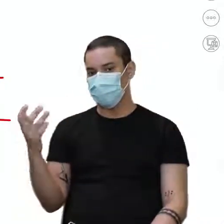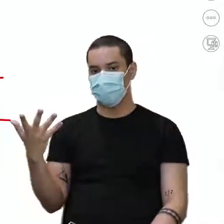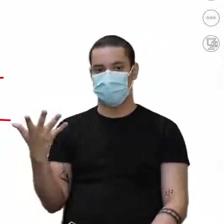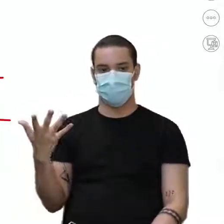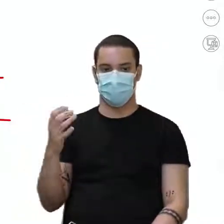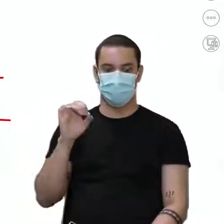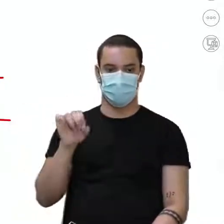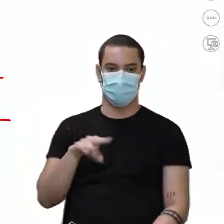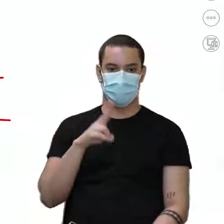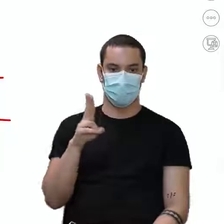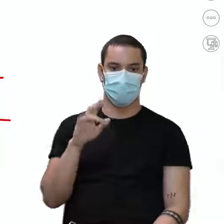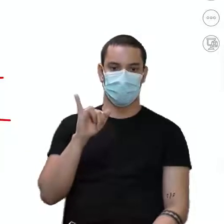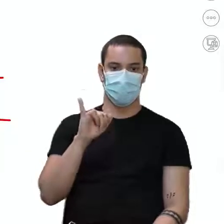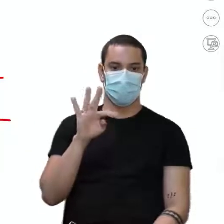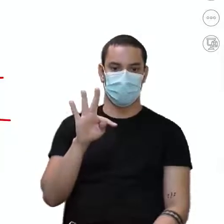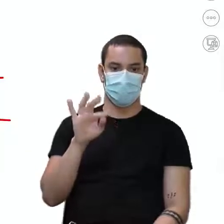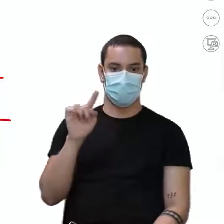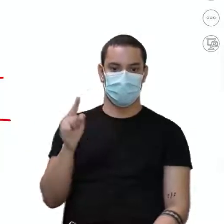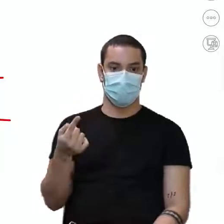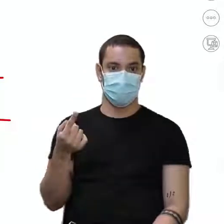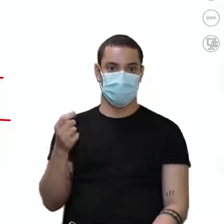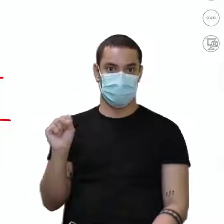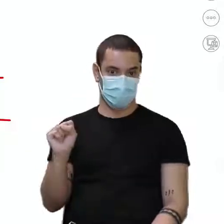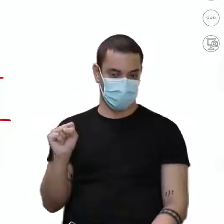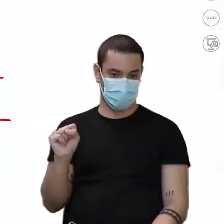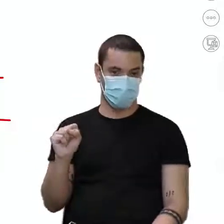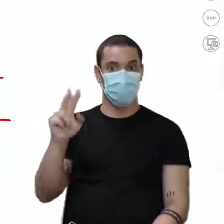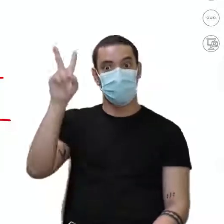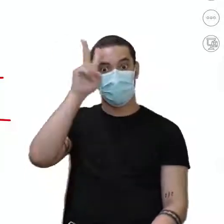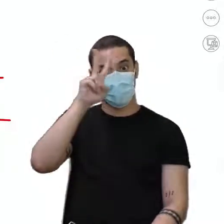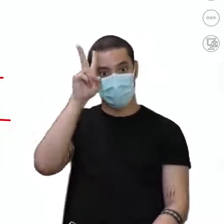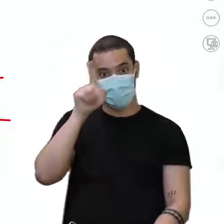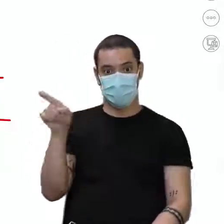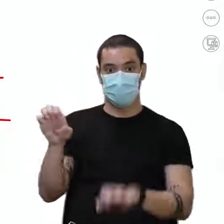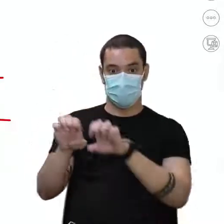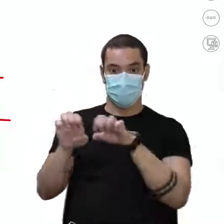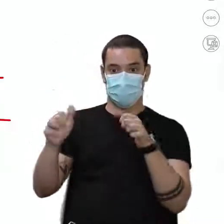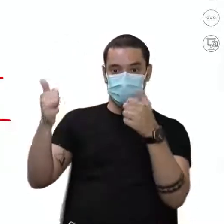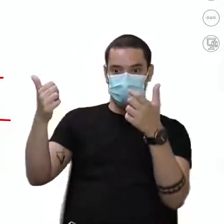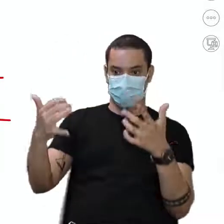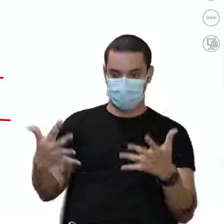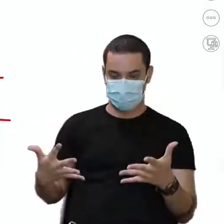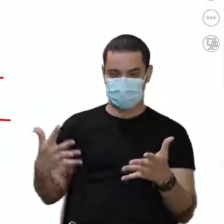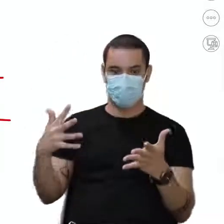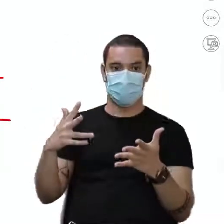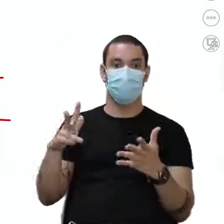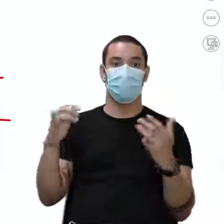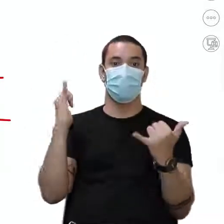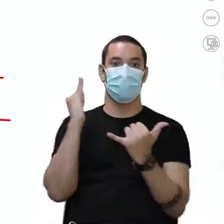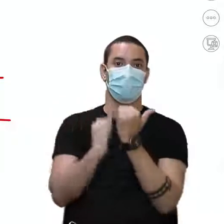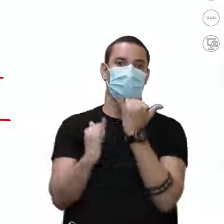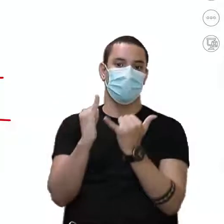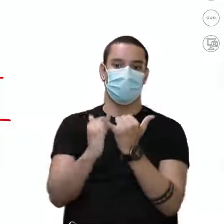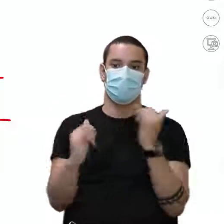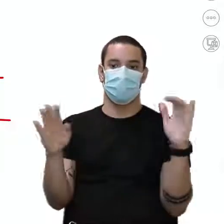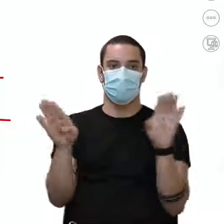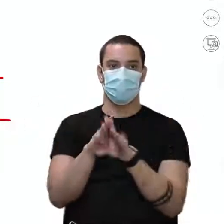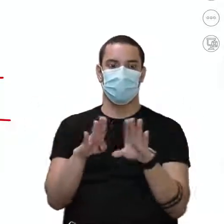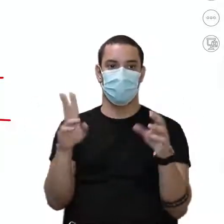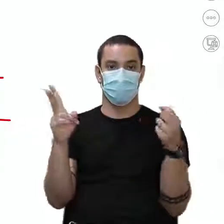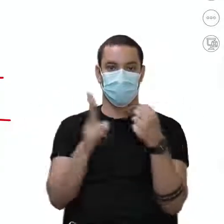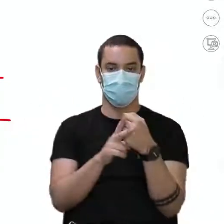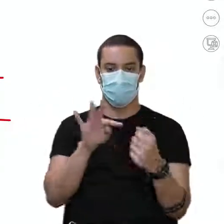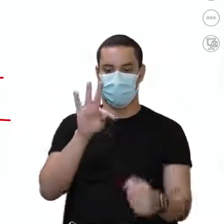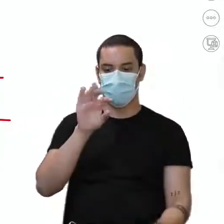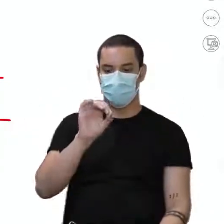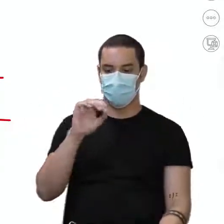Ou it's. Lembrando que essa estrutura aqui, que eu acabei de escrever para vocês, também parece muito com o verbo to